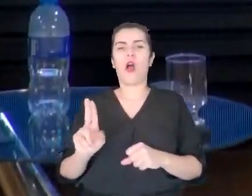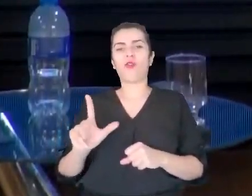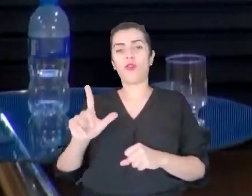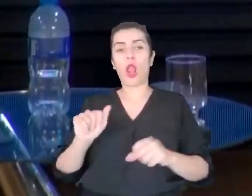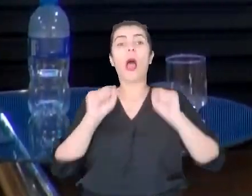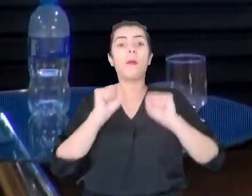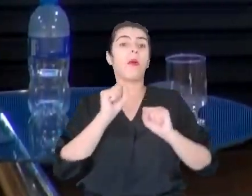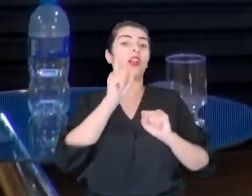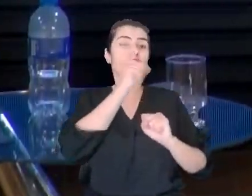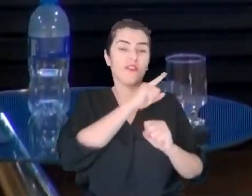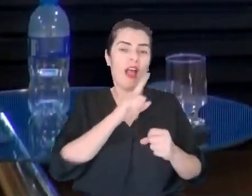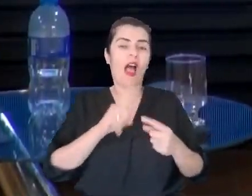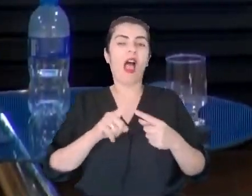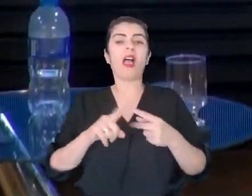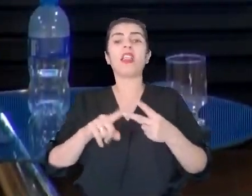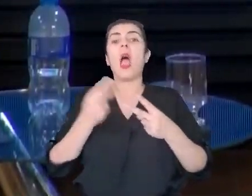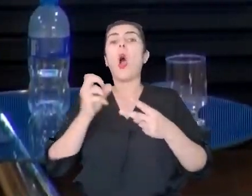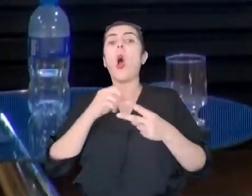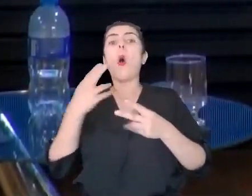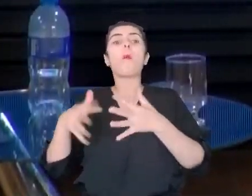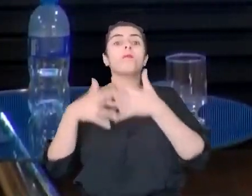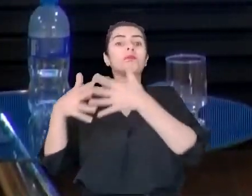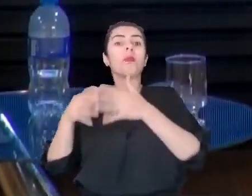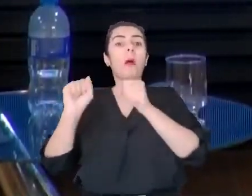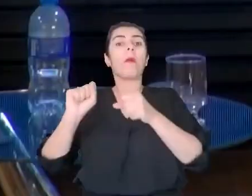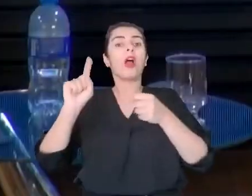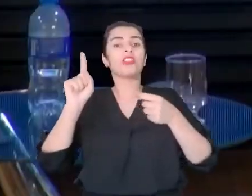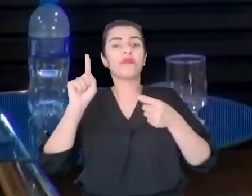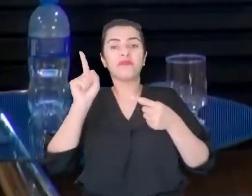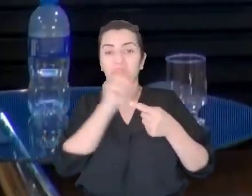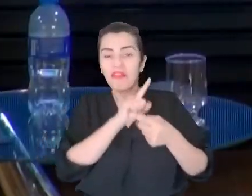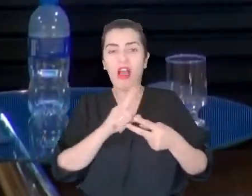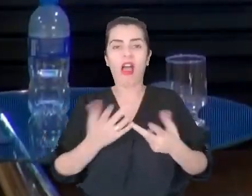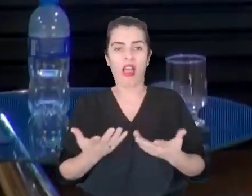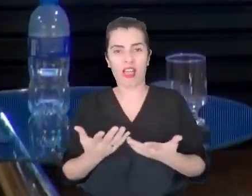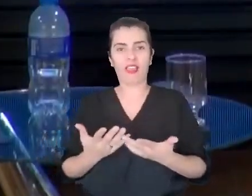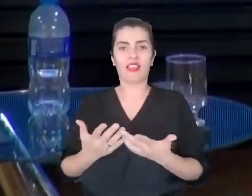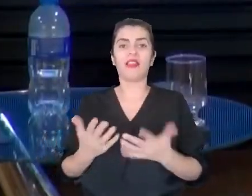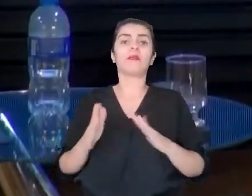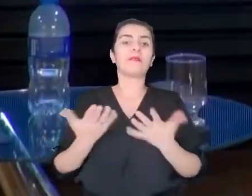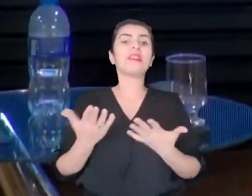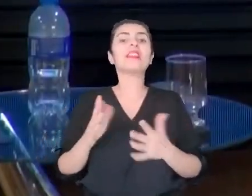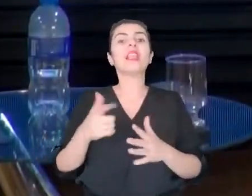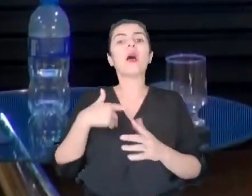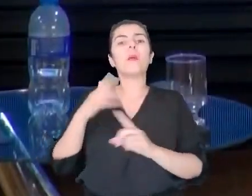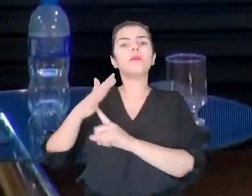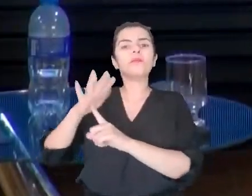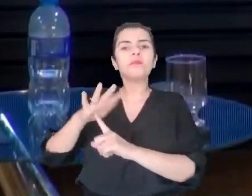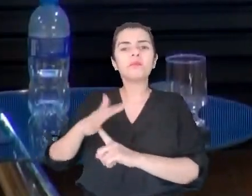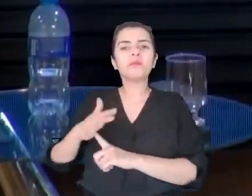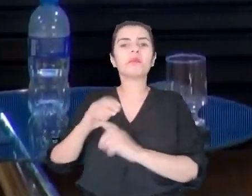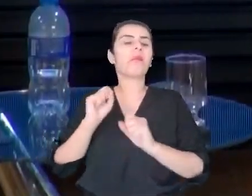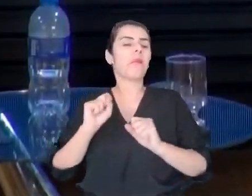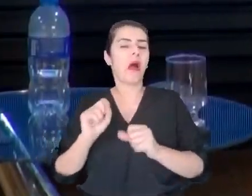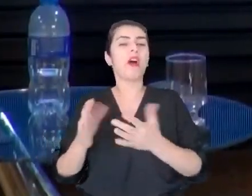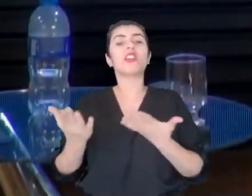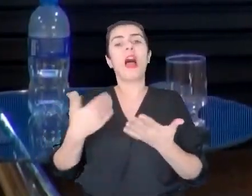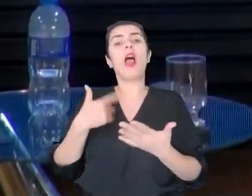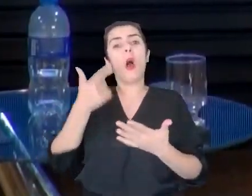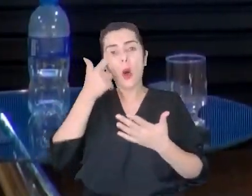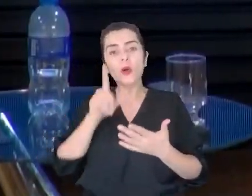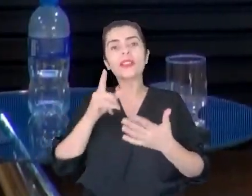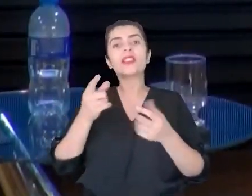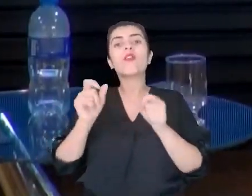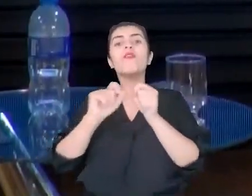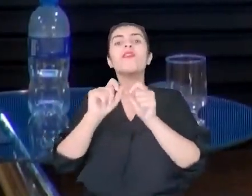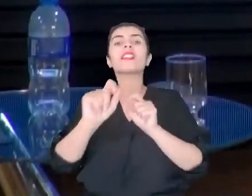essa equipe também esteja imbuída, né, consciente, né, do que fazer no momento em que você tem aquela saída de especificação. Tá? Hoje,